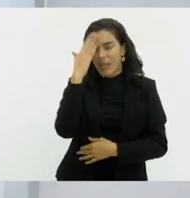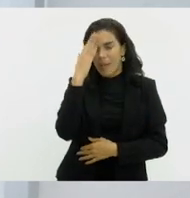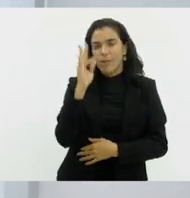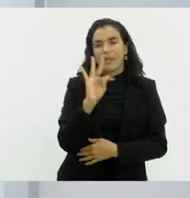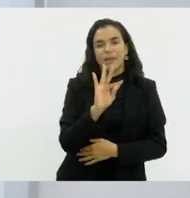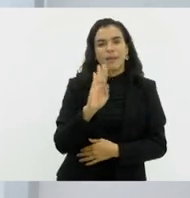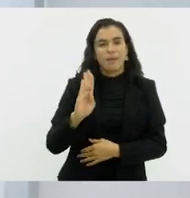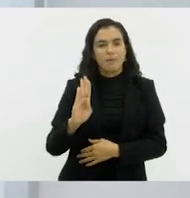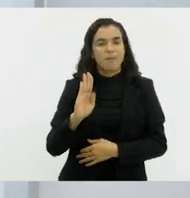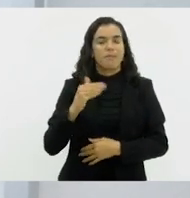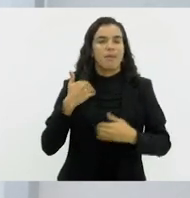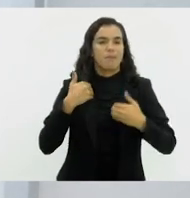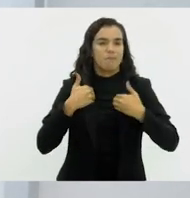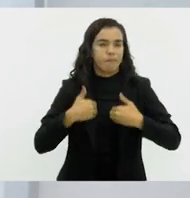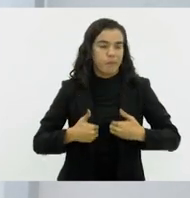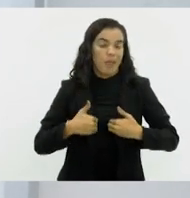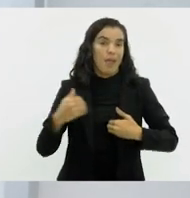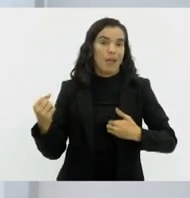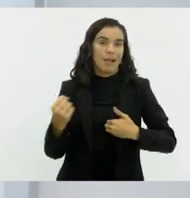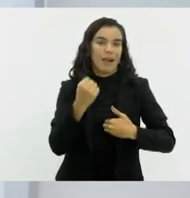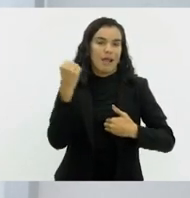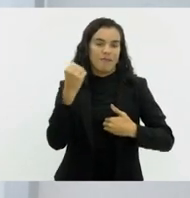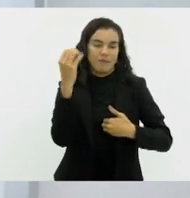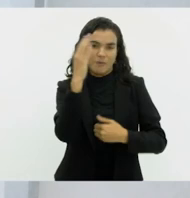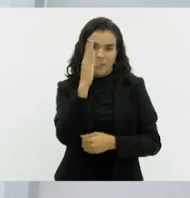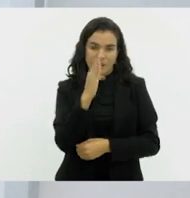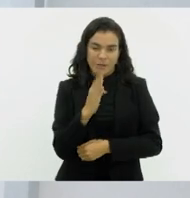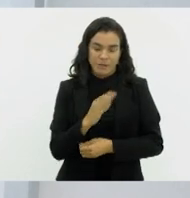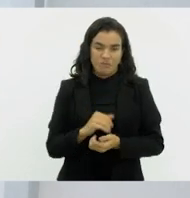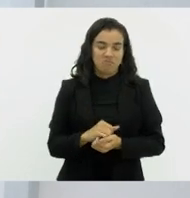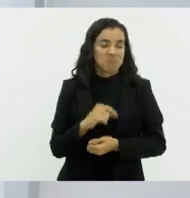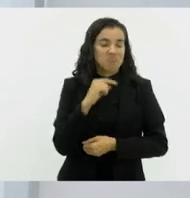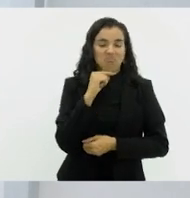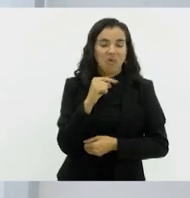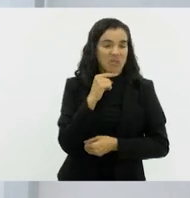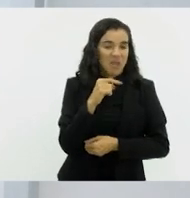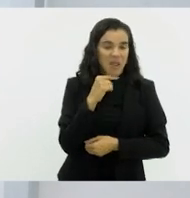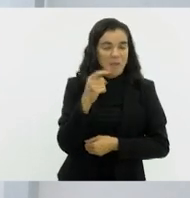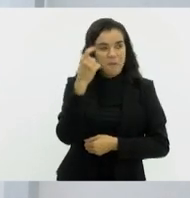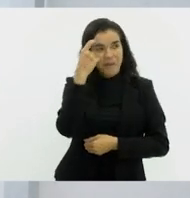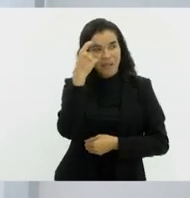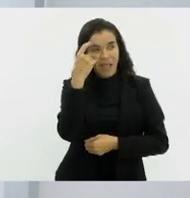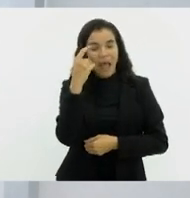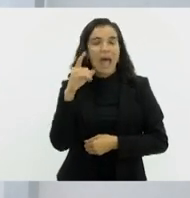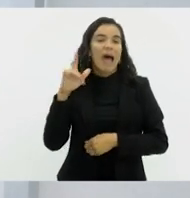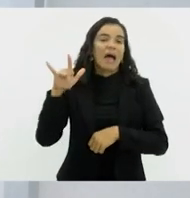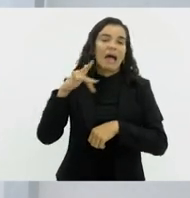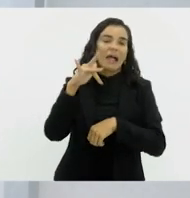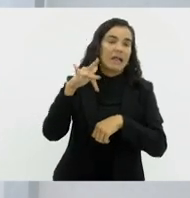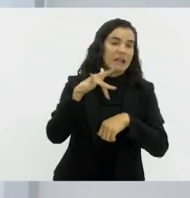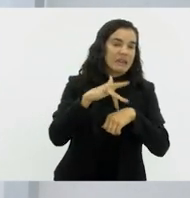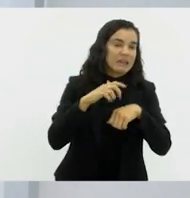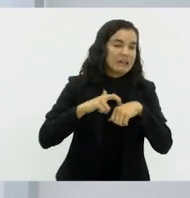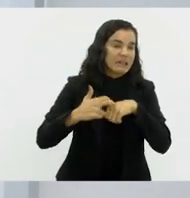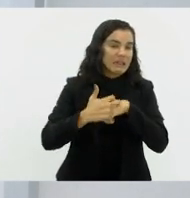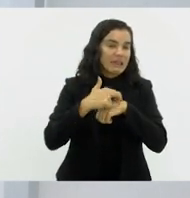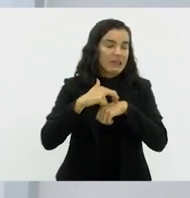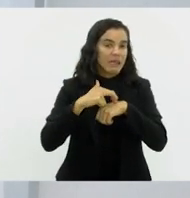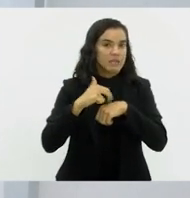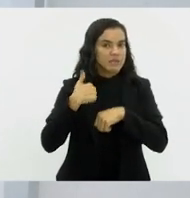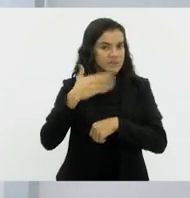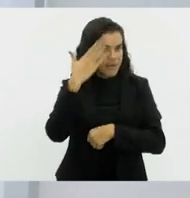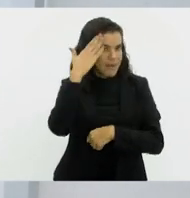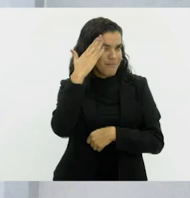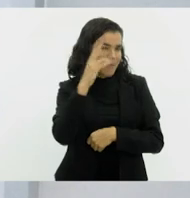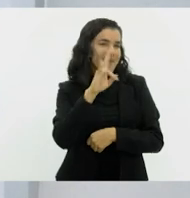tuberculose é um gravíssimo problema no Brasil. Não adianta a gente pensar, como estamos pensando agora, da dengue, que coisa que aconteceu com a dengue. Todo mundo sabia